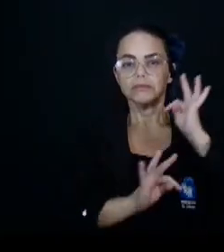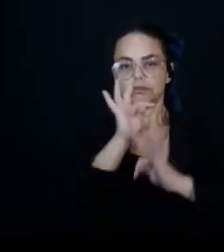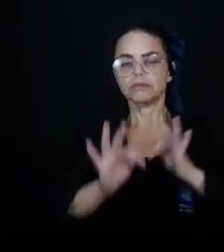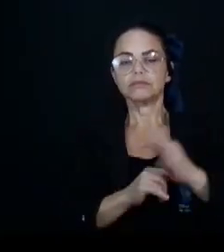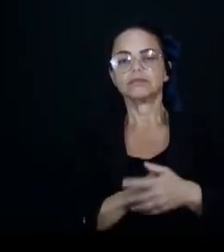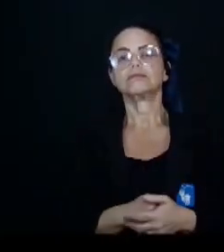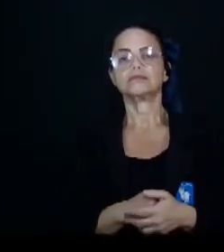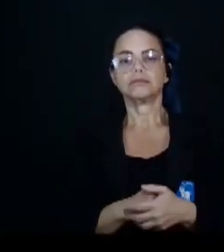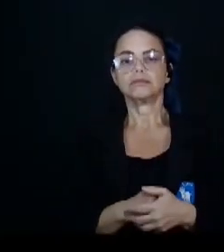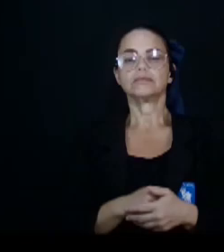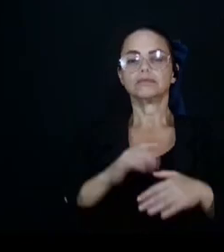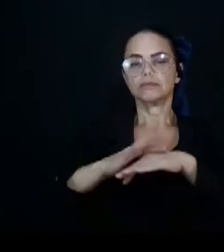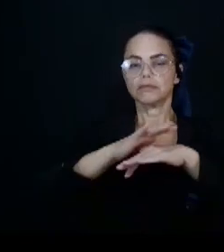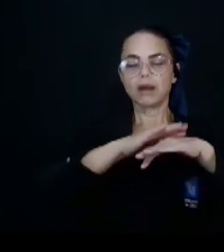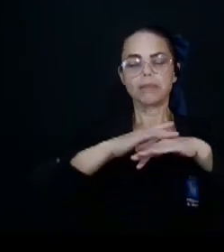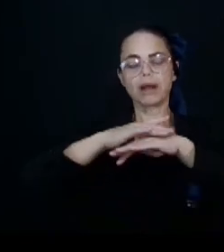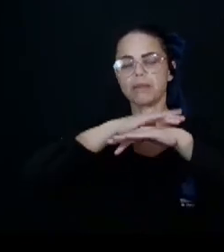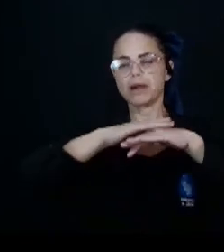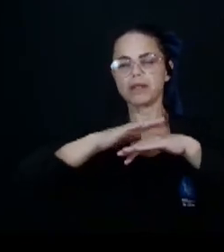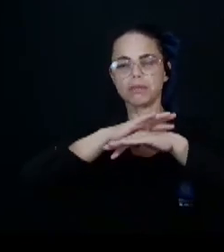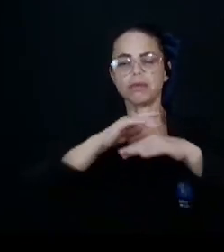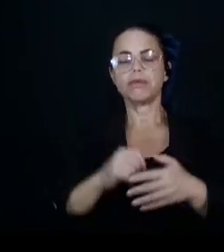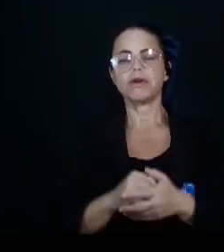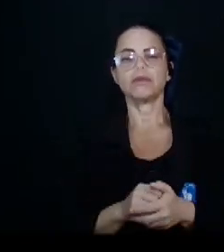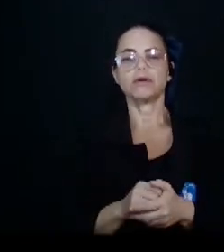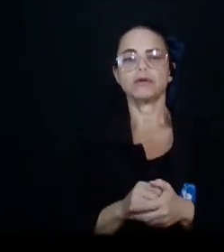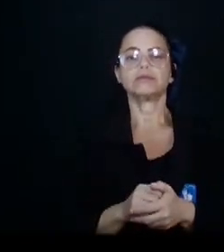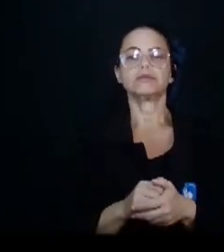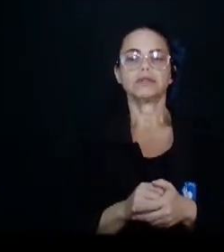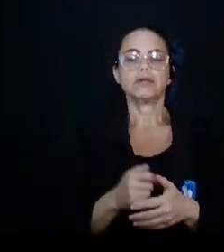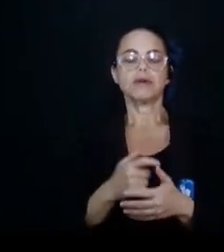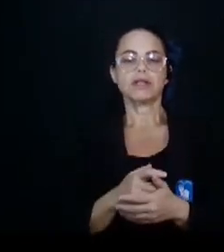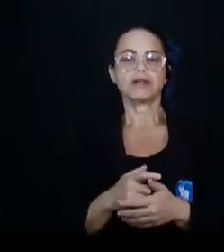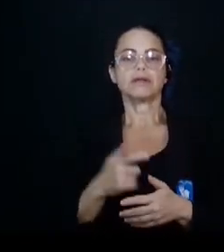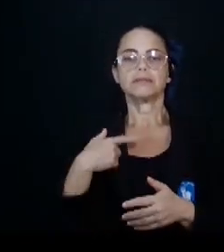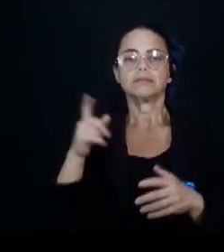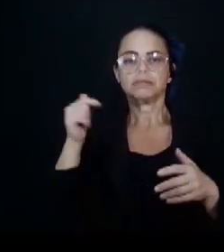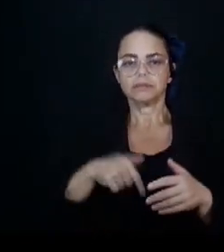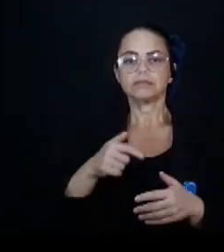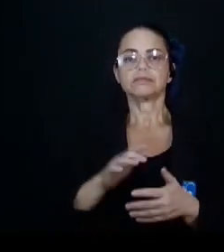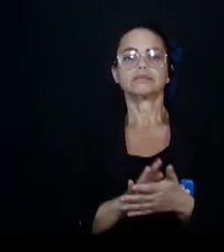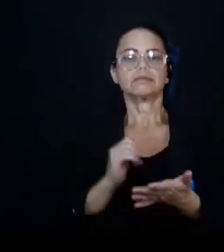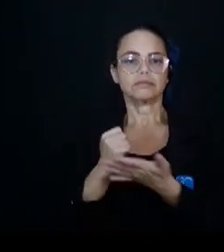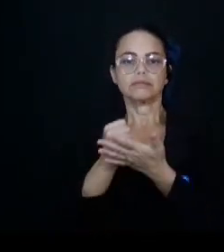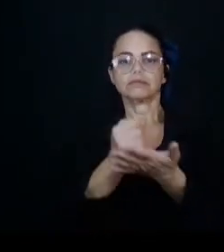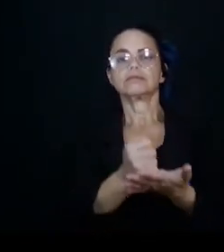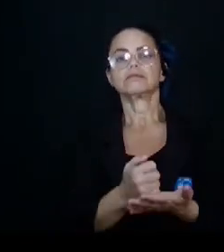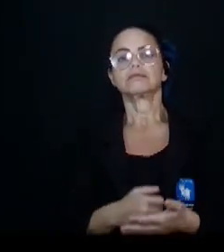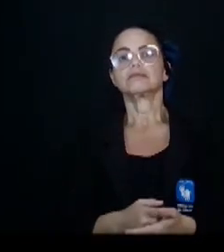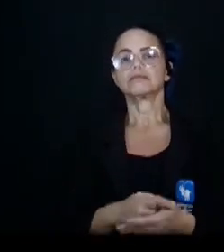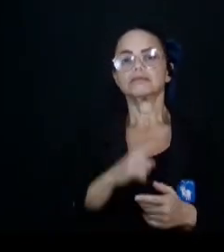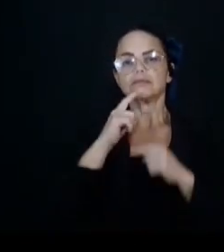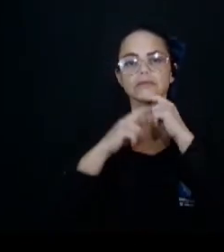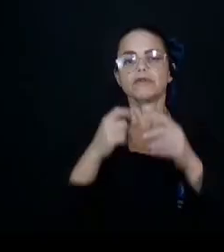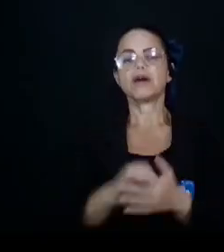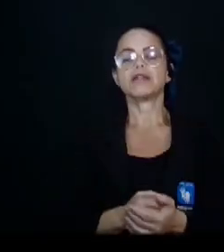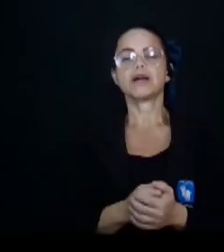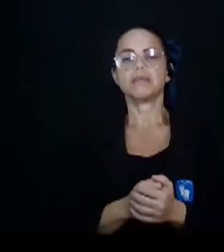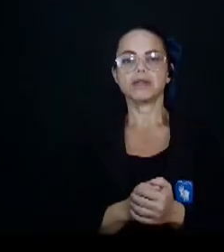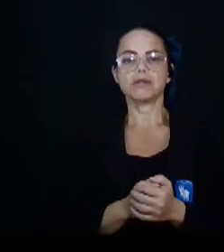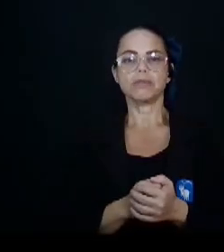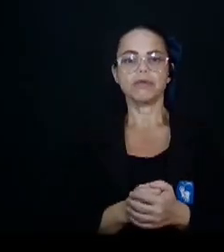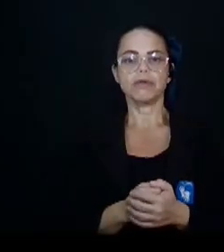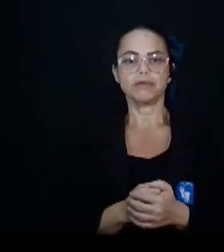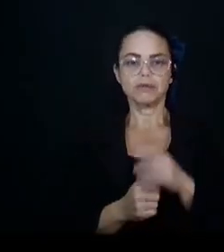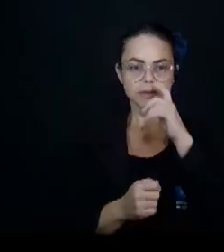aquela pessoa não consegue entender muitas coisas. Então, a gente está aqui para realmente tirar e sanar essas dúvidas. E